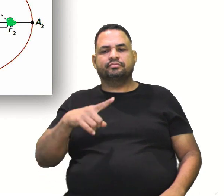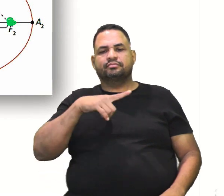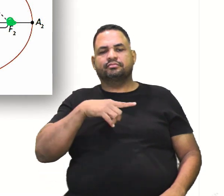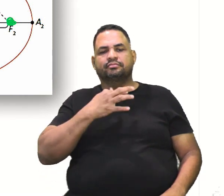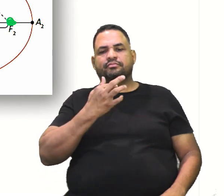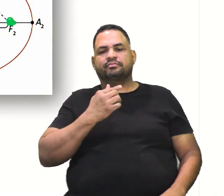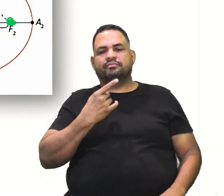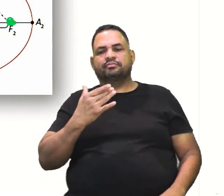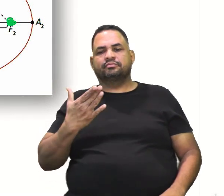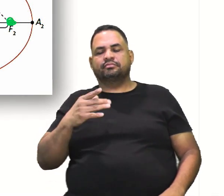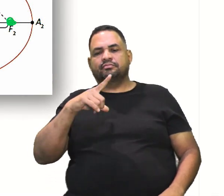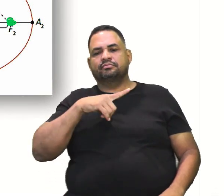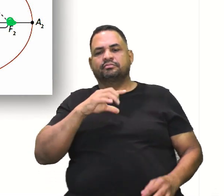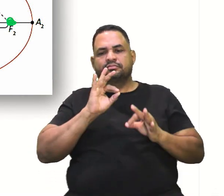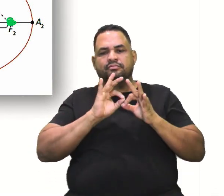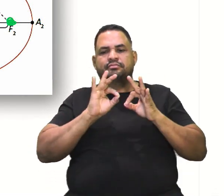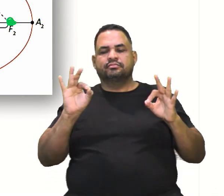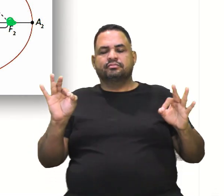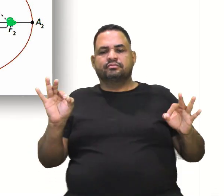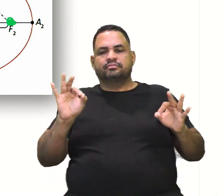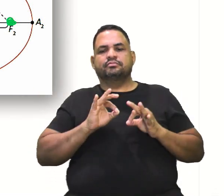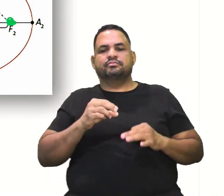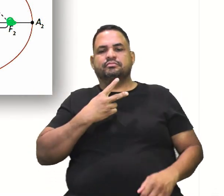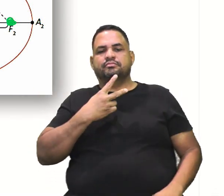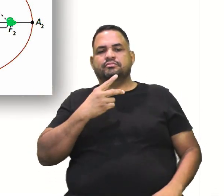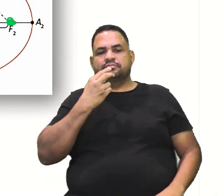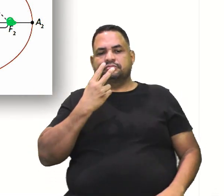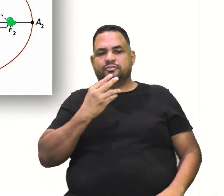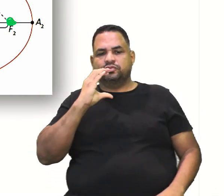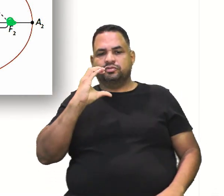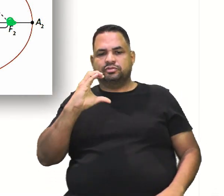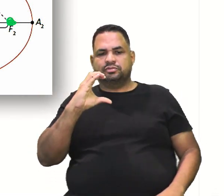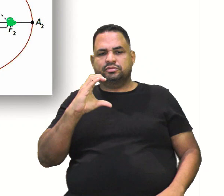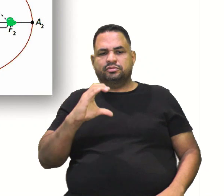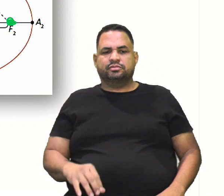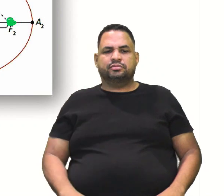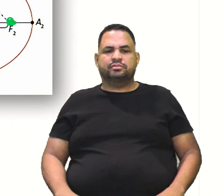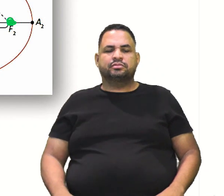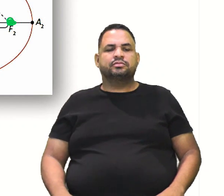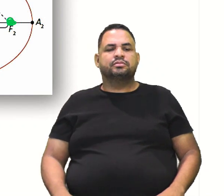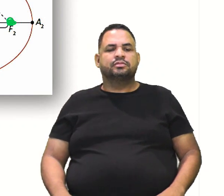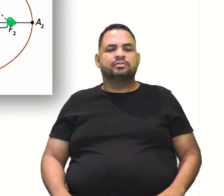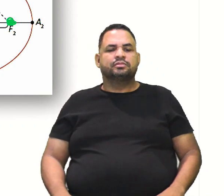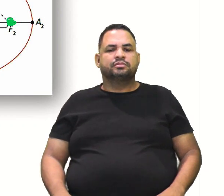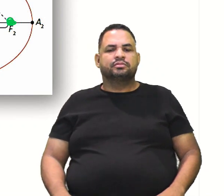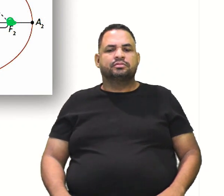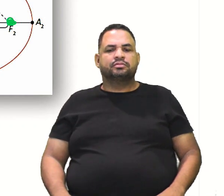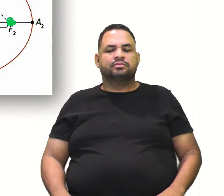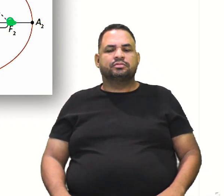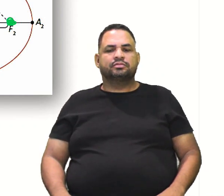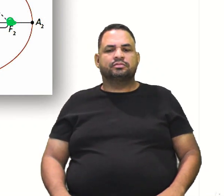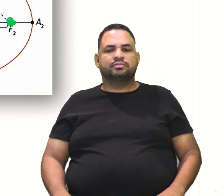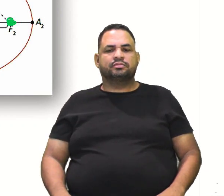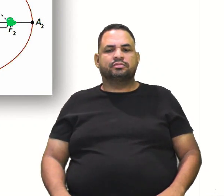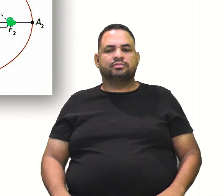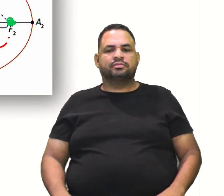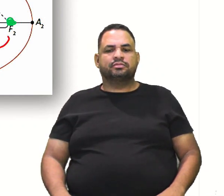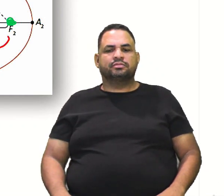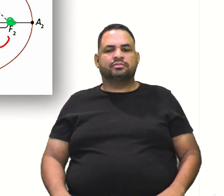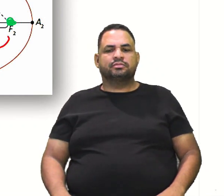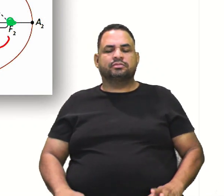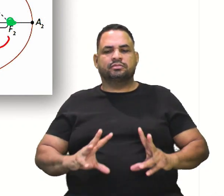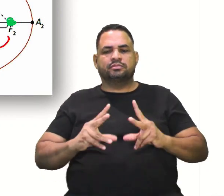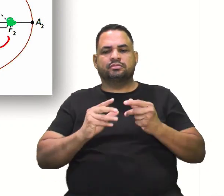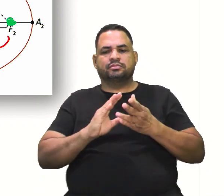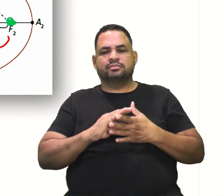tenho F1 e F2 como focos, a distância entre eles é 2C, que é a distância focal. Sim, a distância focal, 2C. Então, aqui também é C. Então, tudo